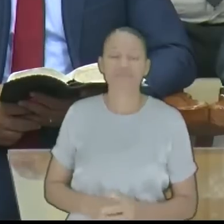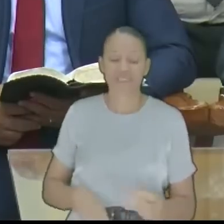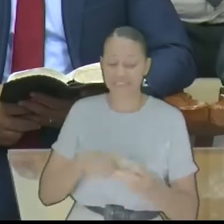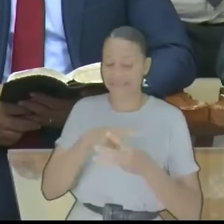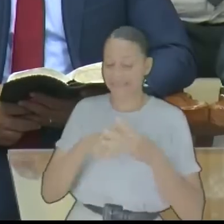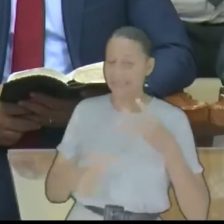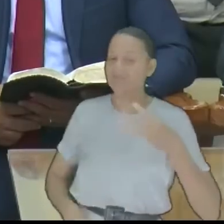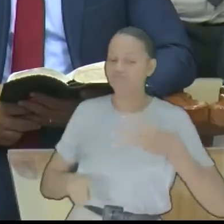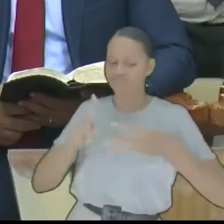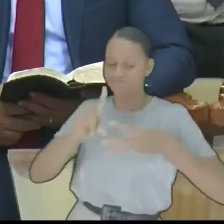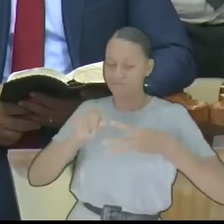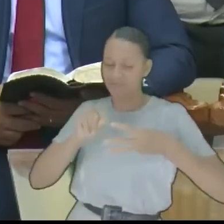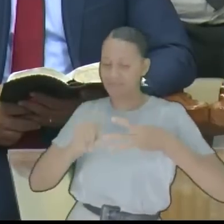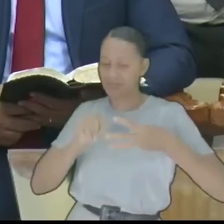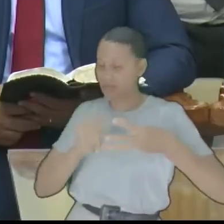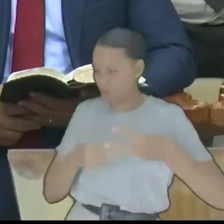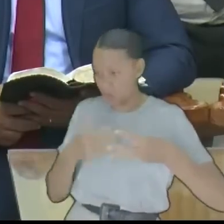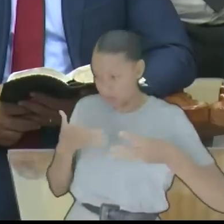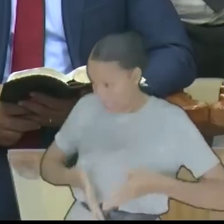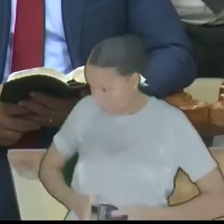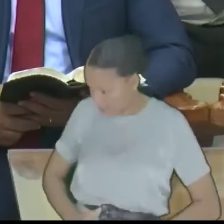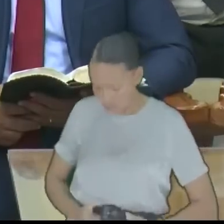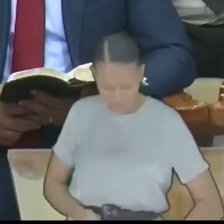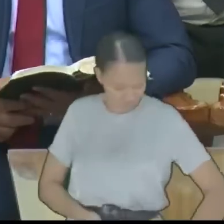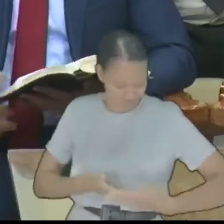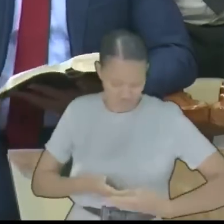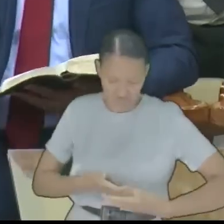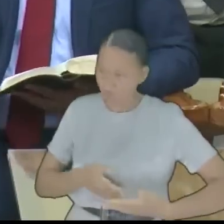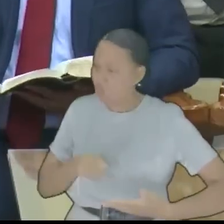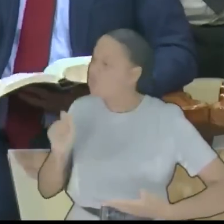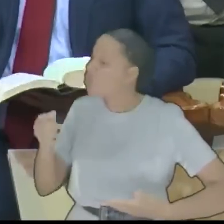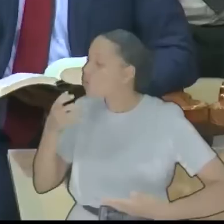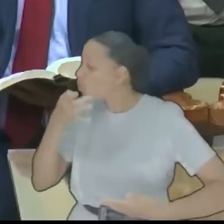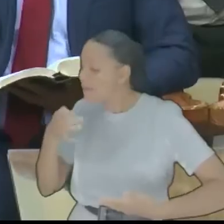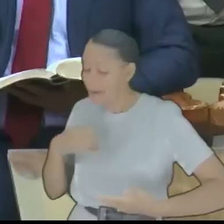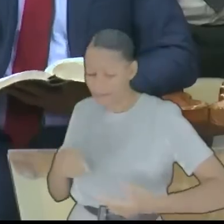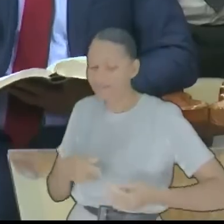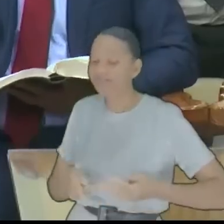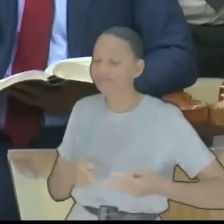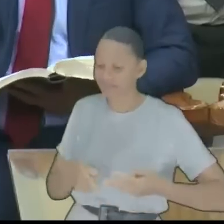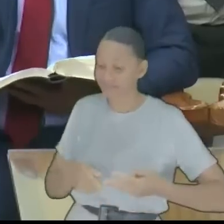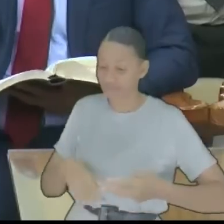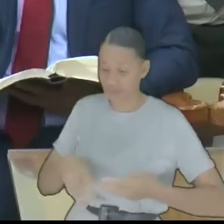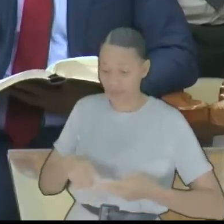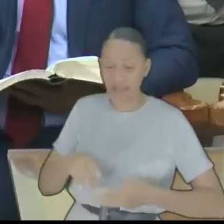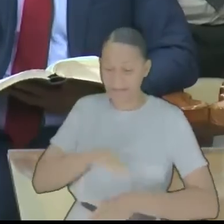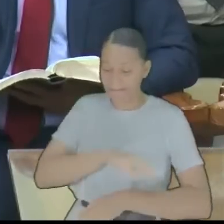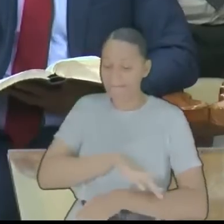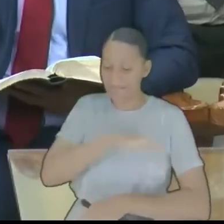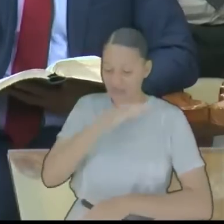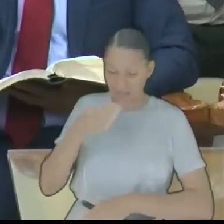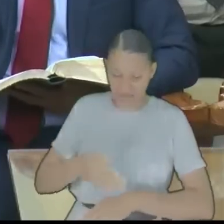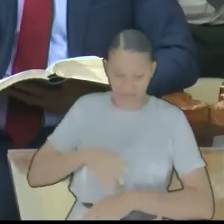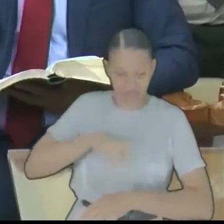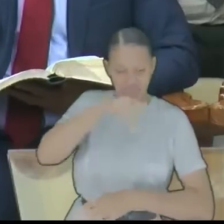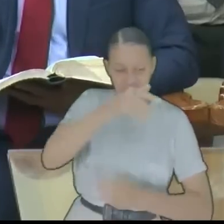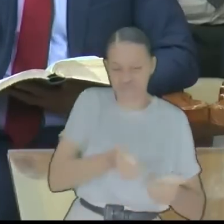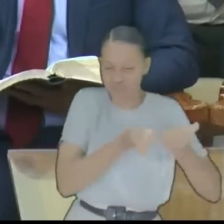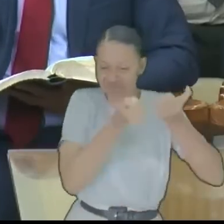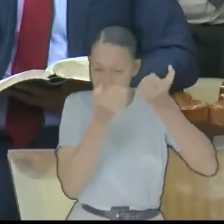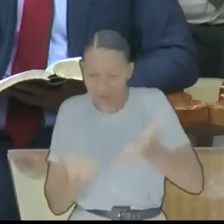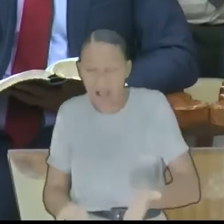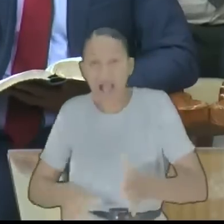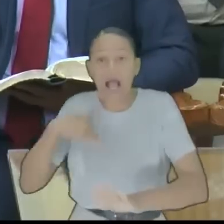3 opções. Primeira opção era jogar de uma pedra. Até hoje, na cidade